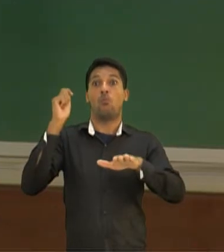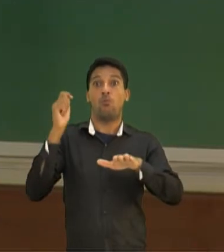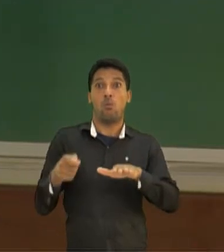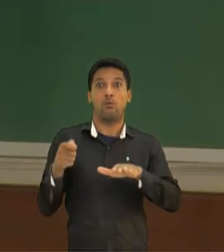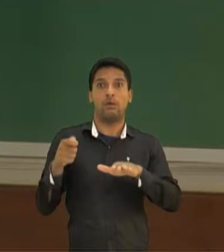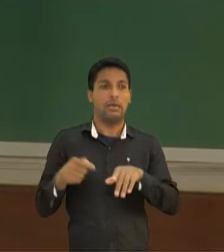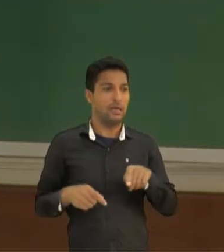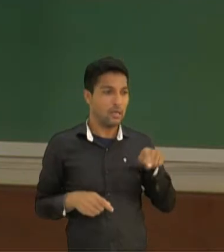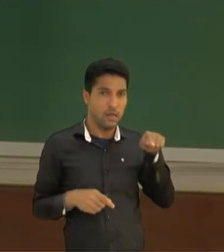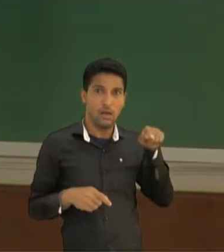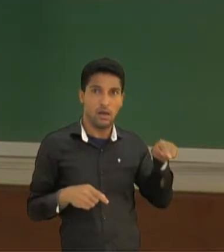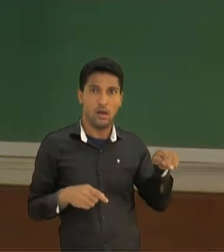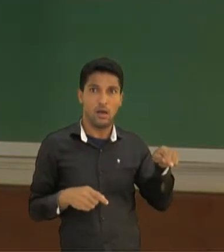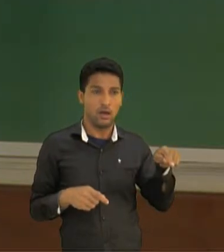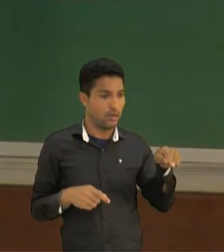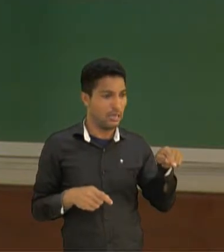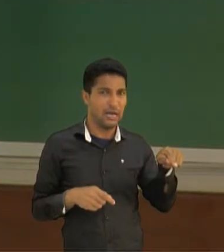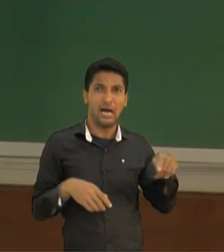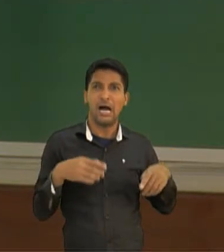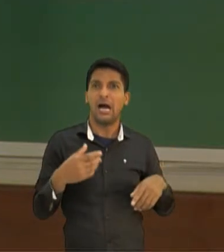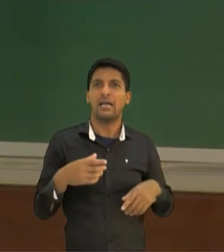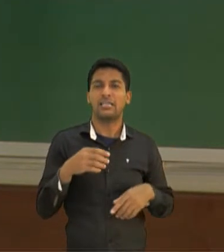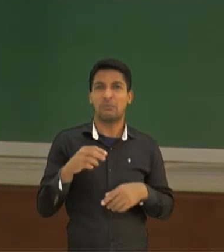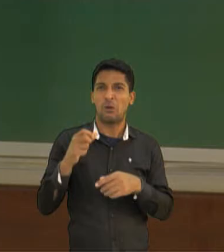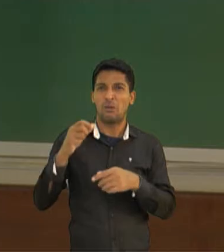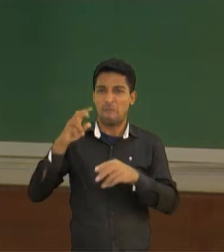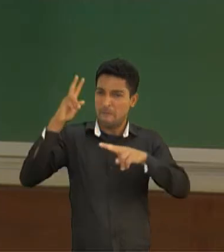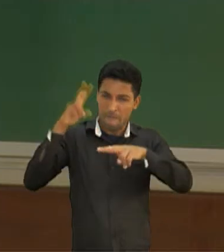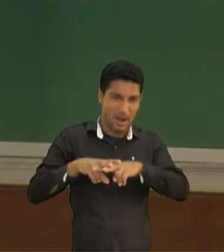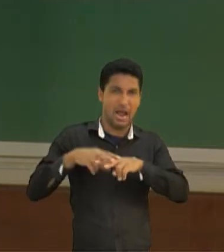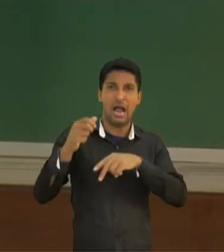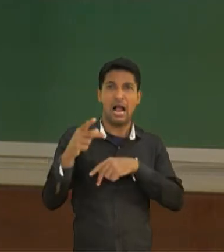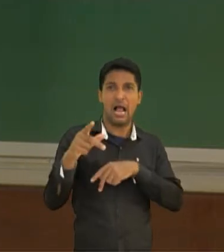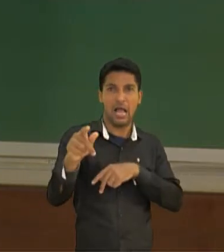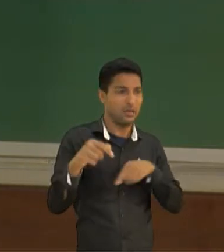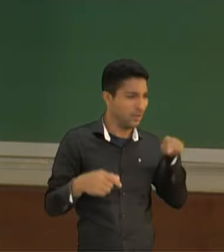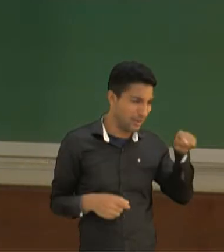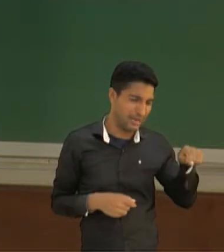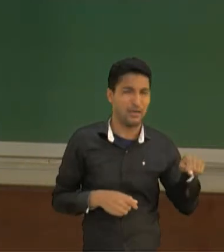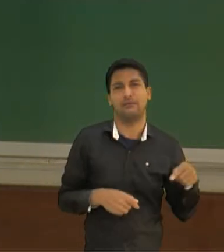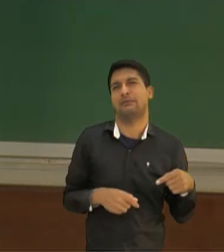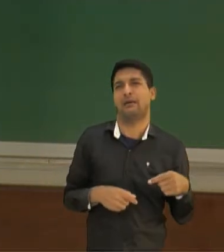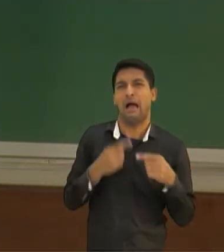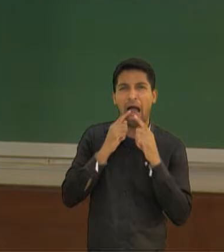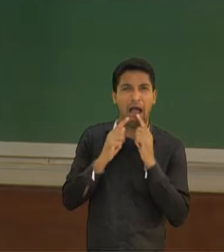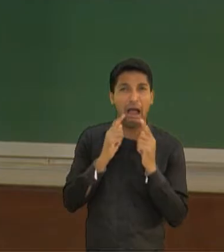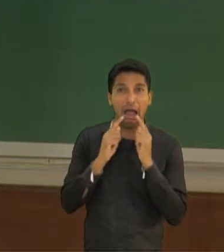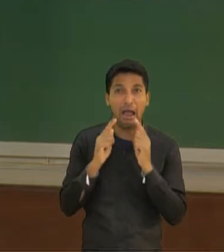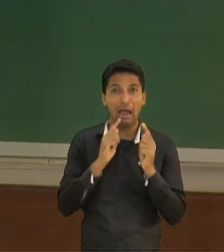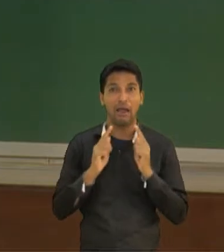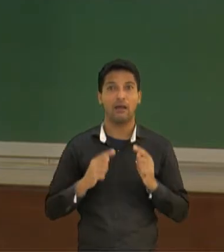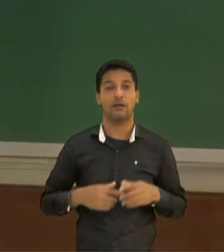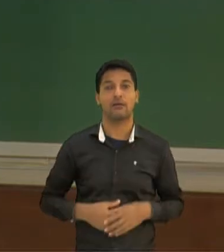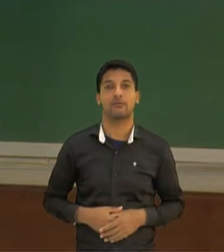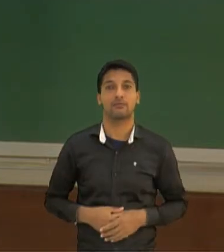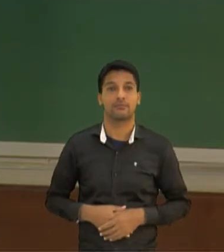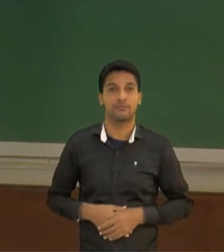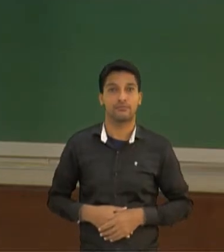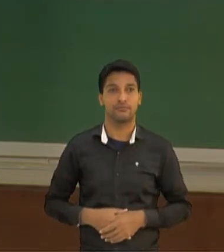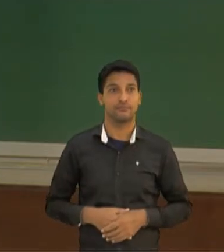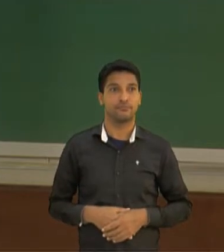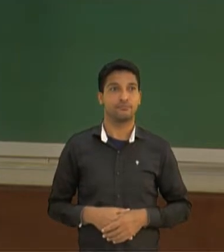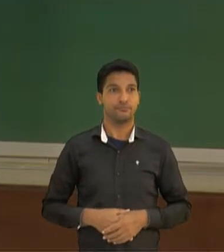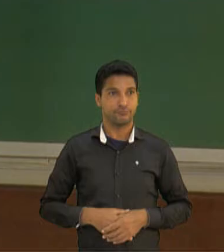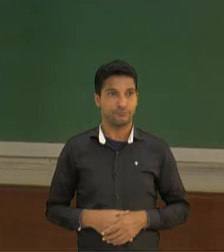definições, vários conceitos, quando a gente vai pesquisar, a gente tem que ver qual que é a melhor definição dentro daquele enunciado,